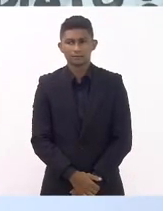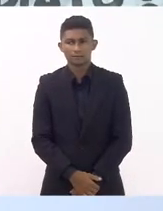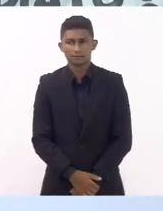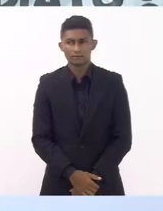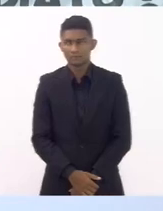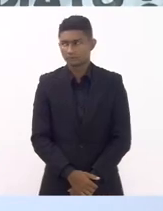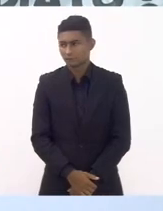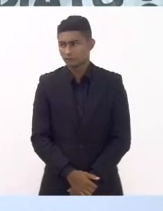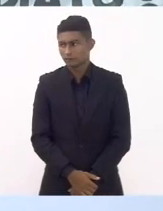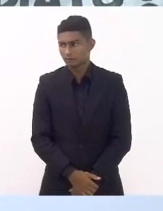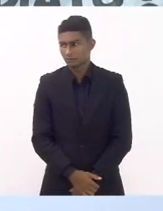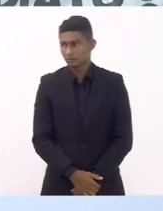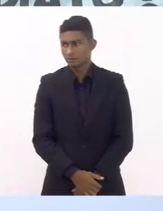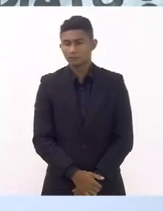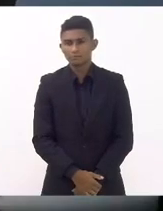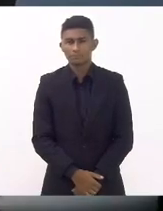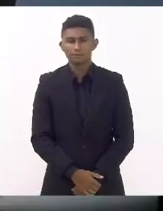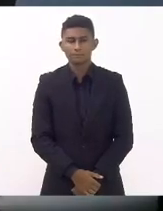deputado. Presidente,